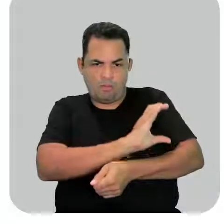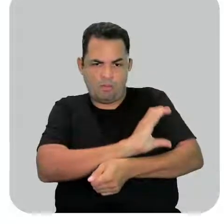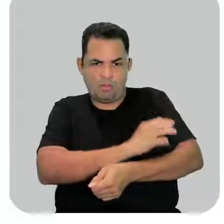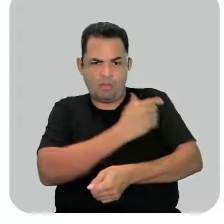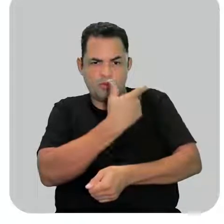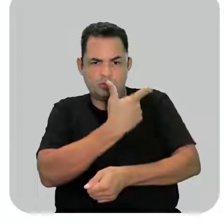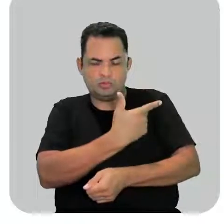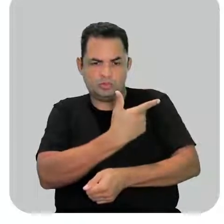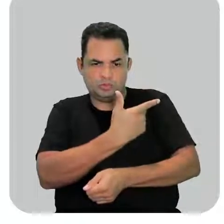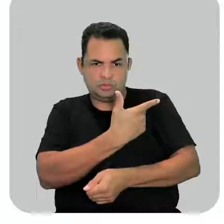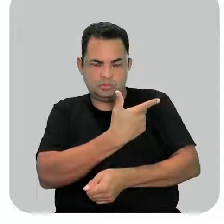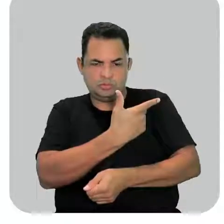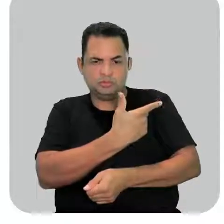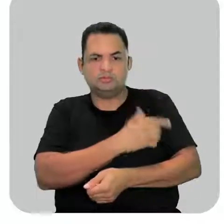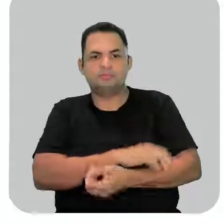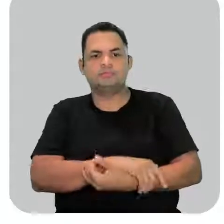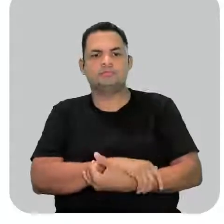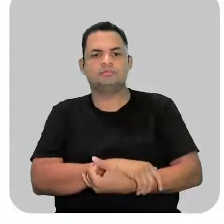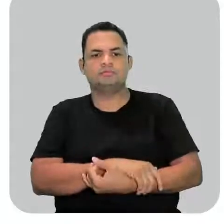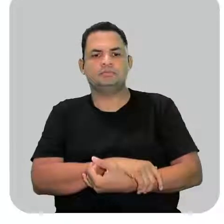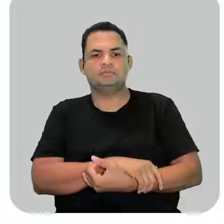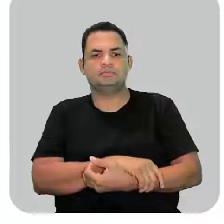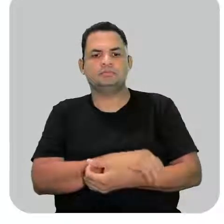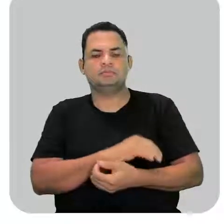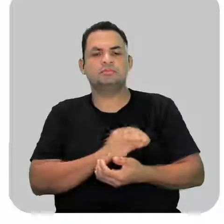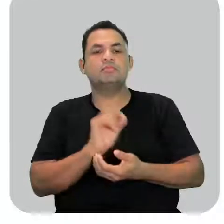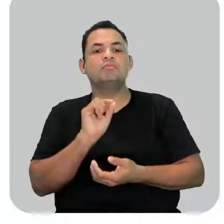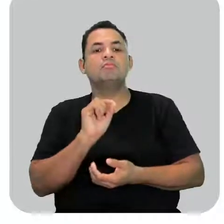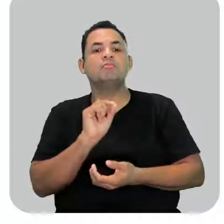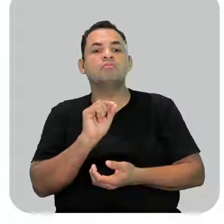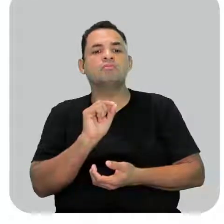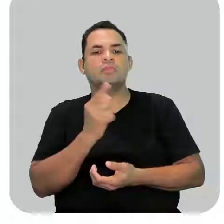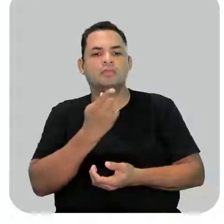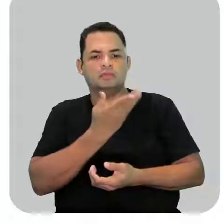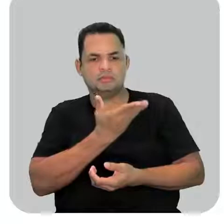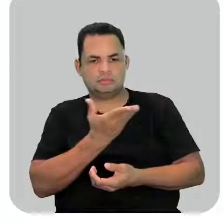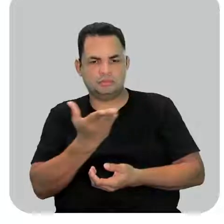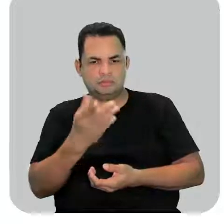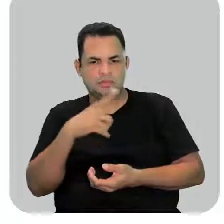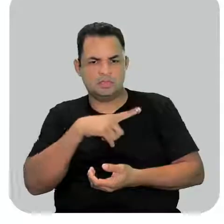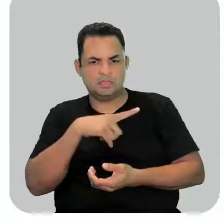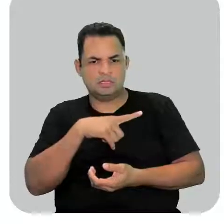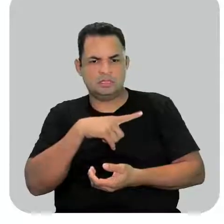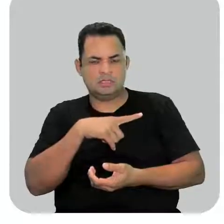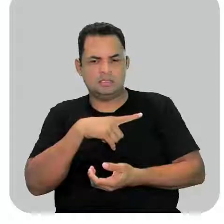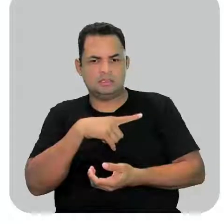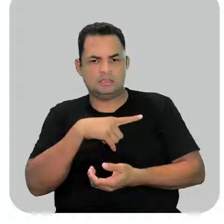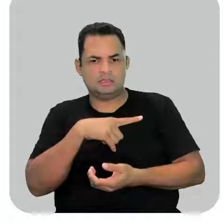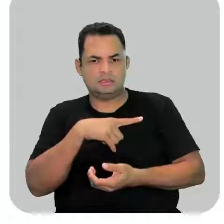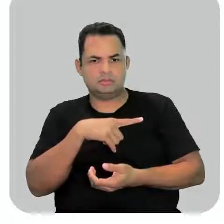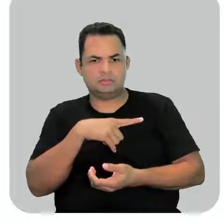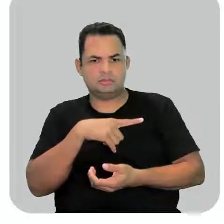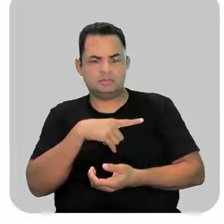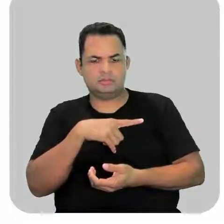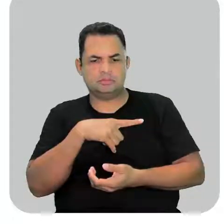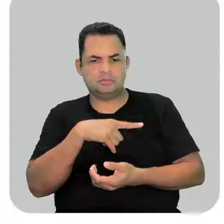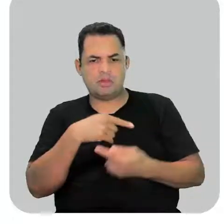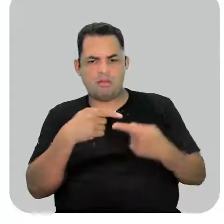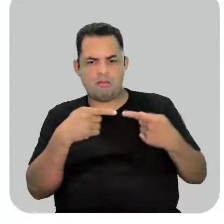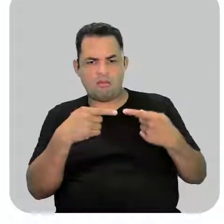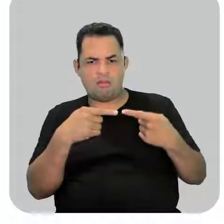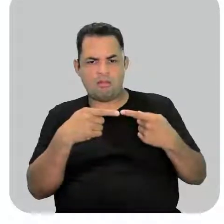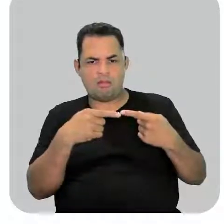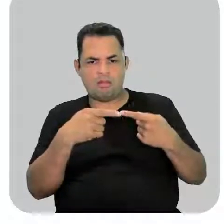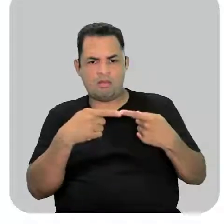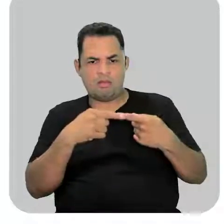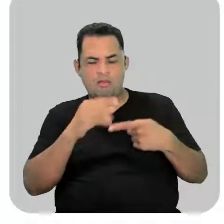carbono 2, vou chamar ele de carbono 2, olha o que acontece com ele. Ele tem só a ligação do carbono da frente.